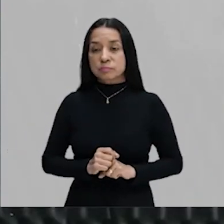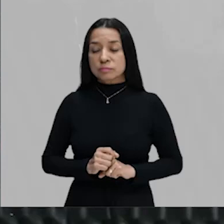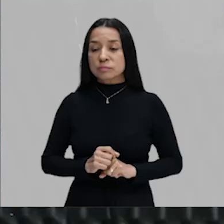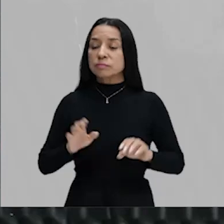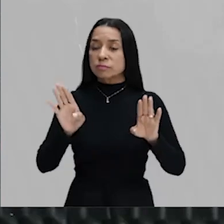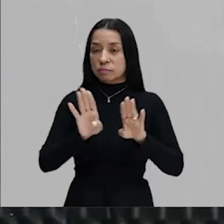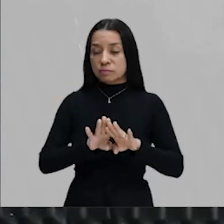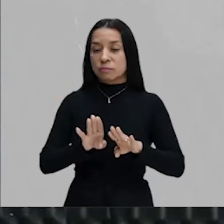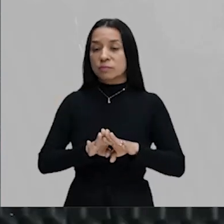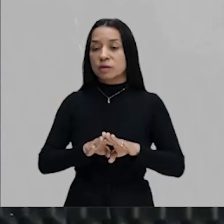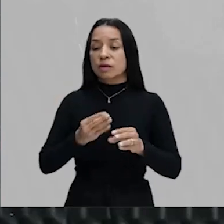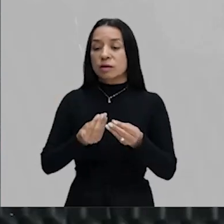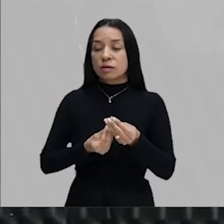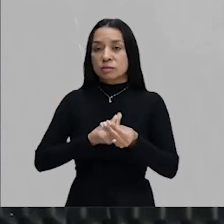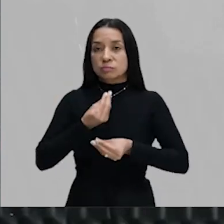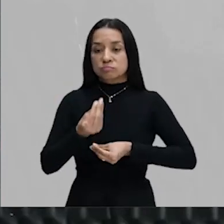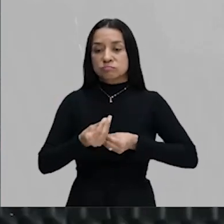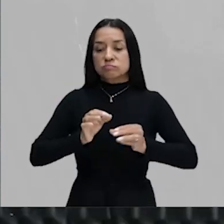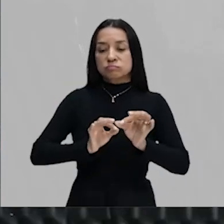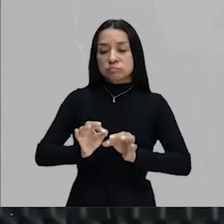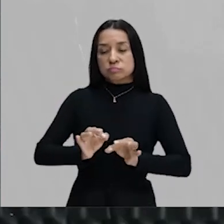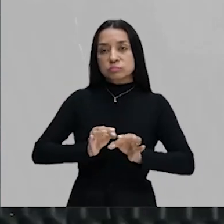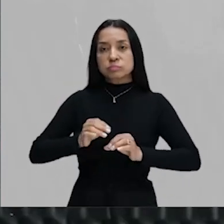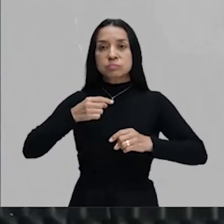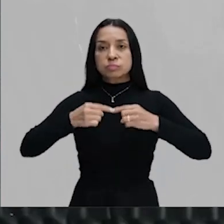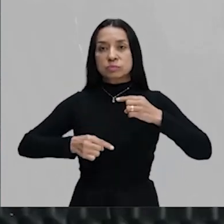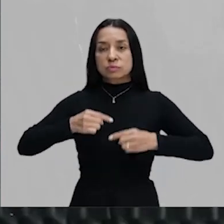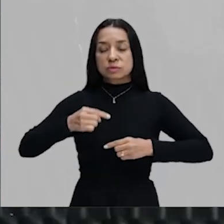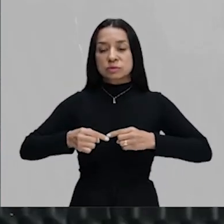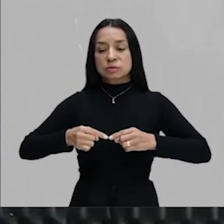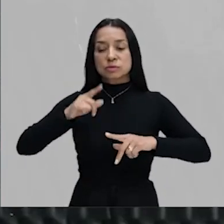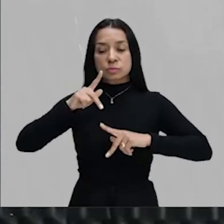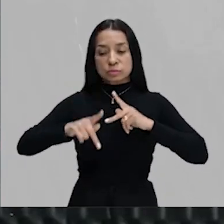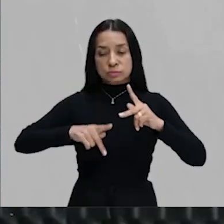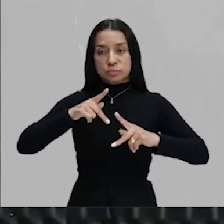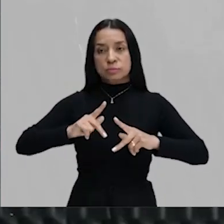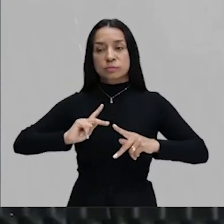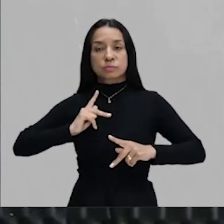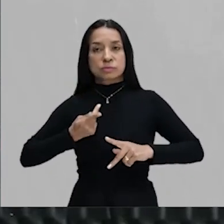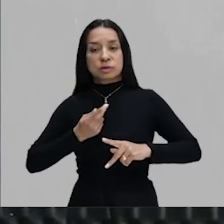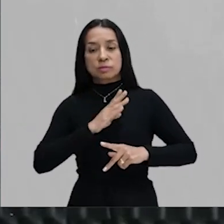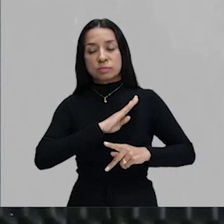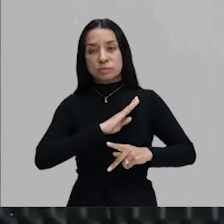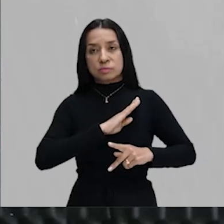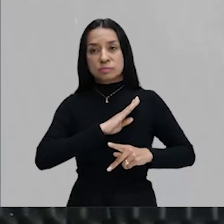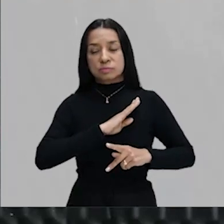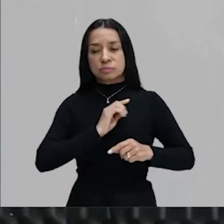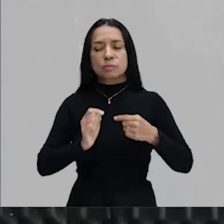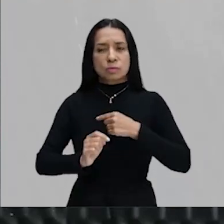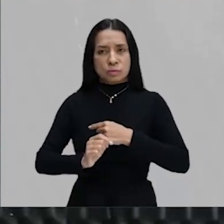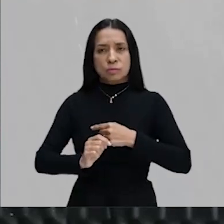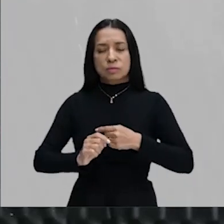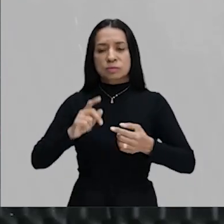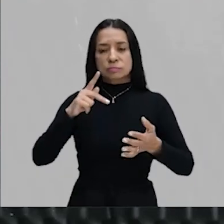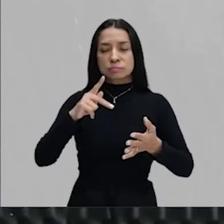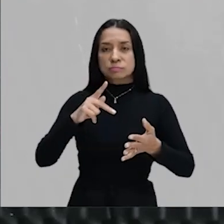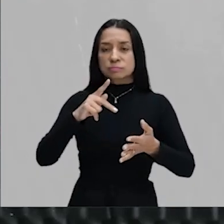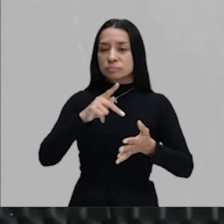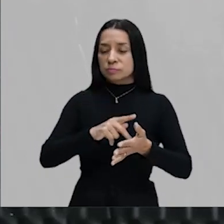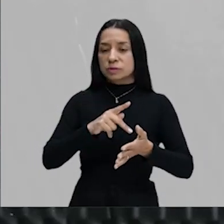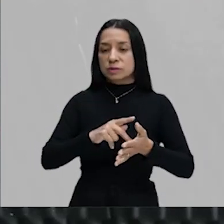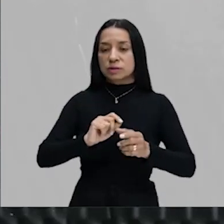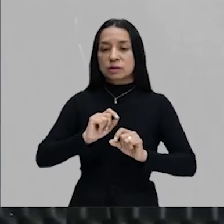é também uma forma de organização política desses povos. Povos que, na verdade, têm origem